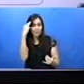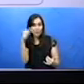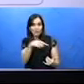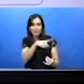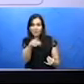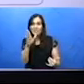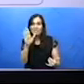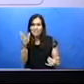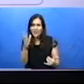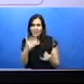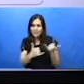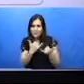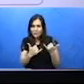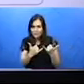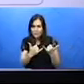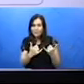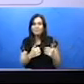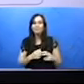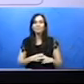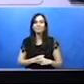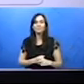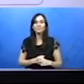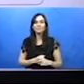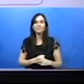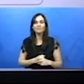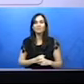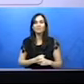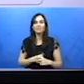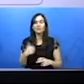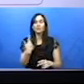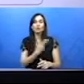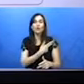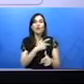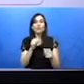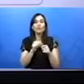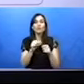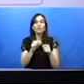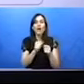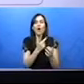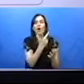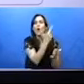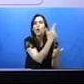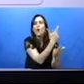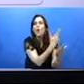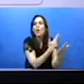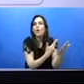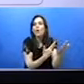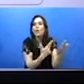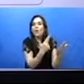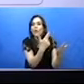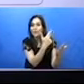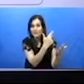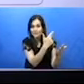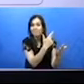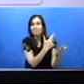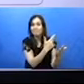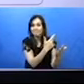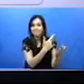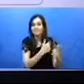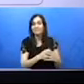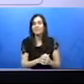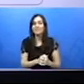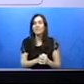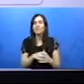um jogo da memória? Nós vamos fazer o recorte dessas figuras